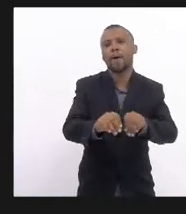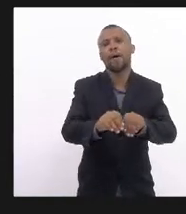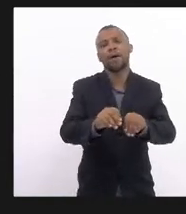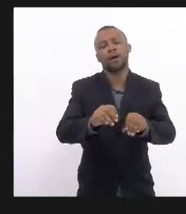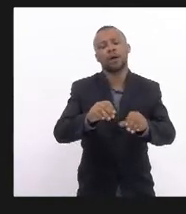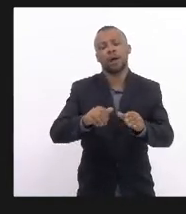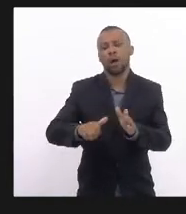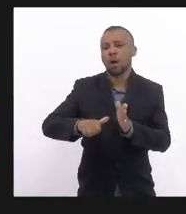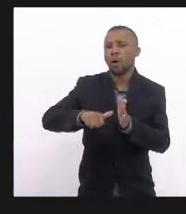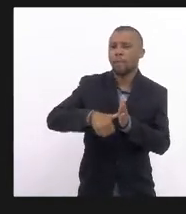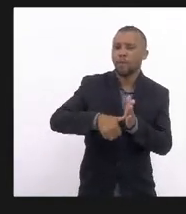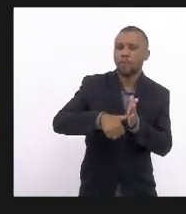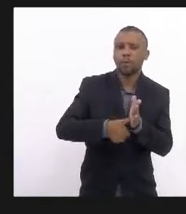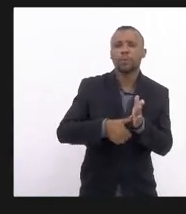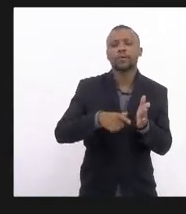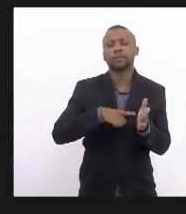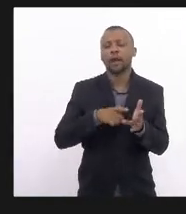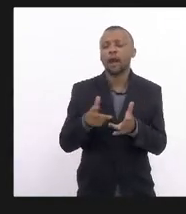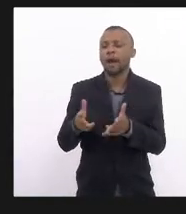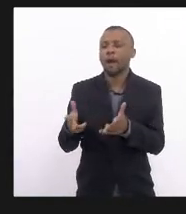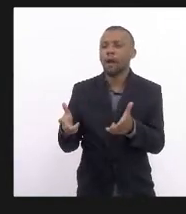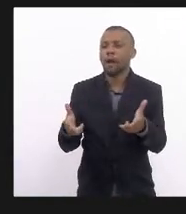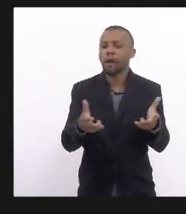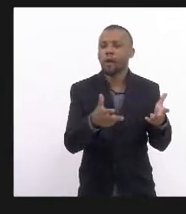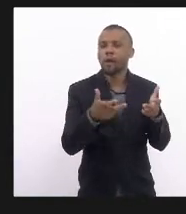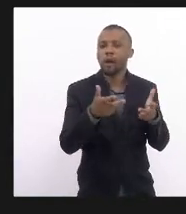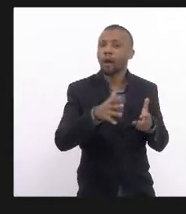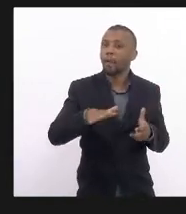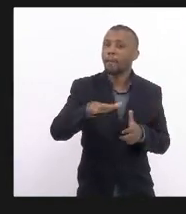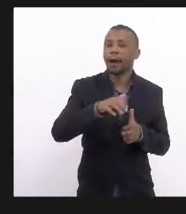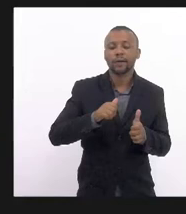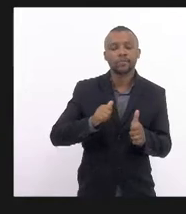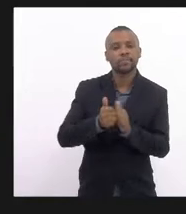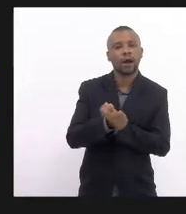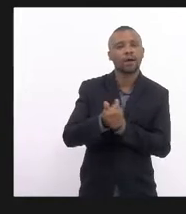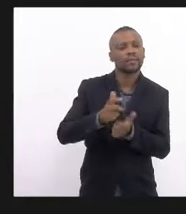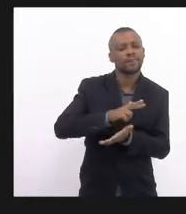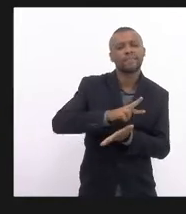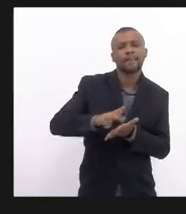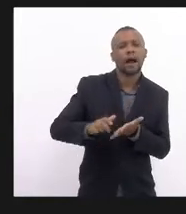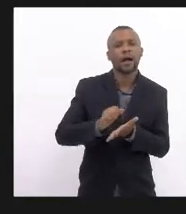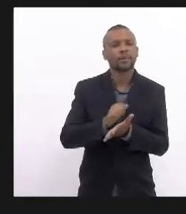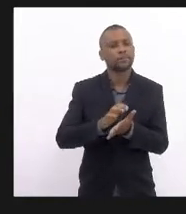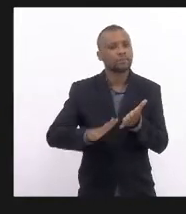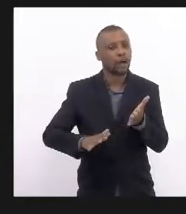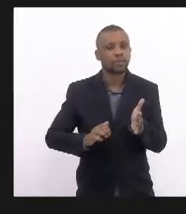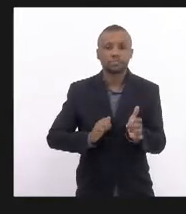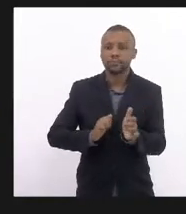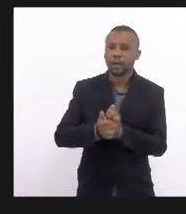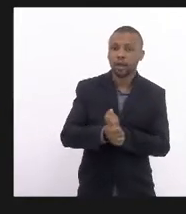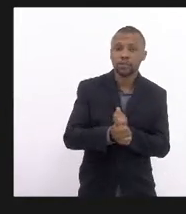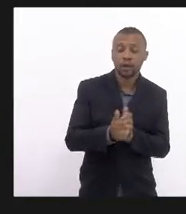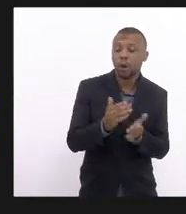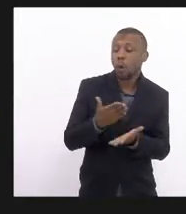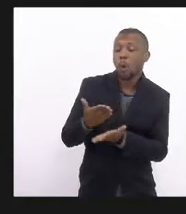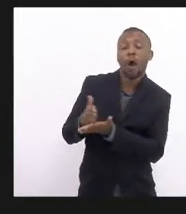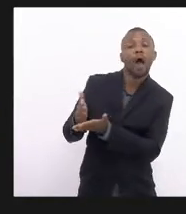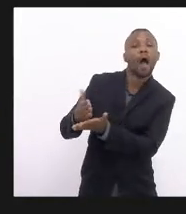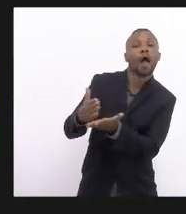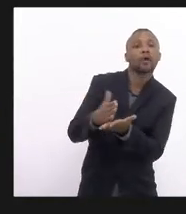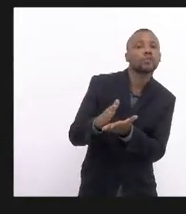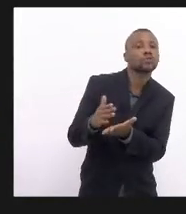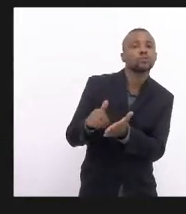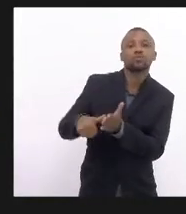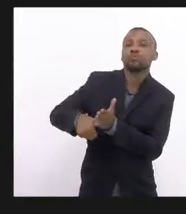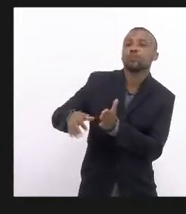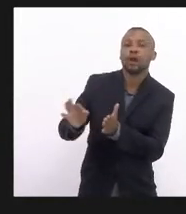clube que está explorando aquilo ali como área esportiva, tem várias atividades esportivas. O restante do clube é que não. Então, até